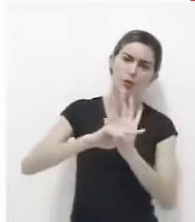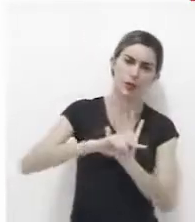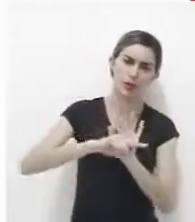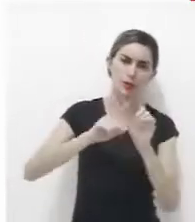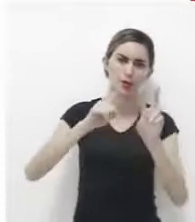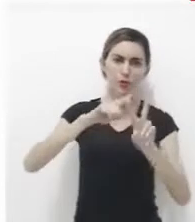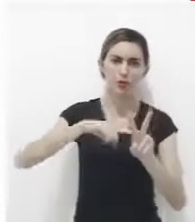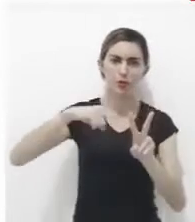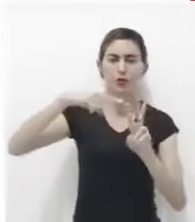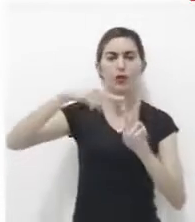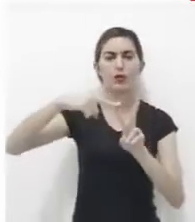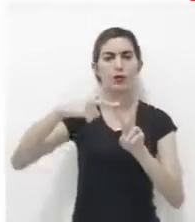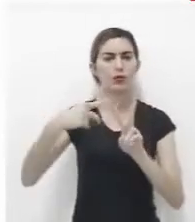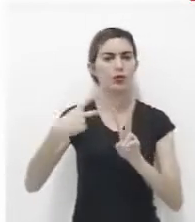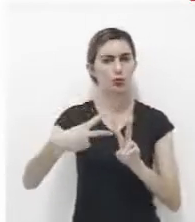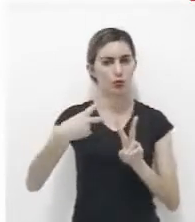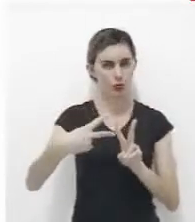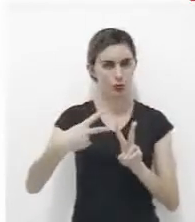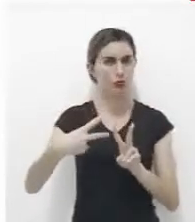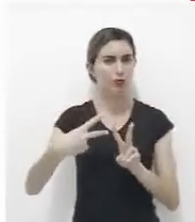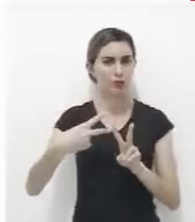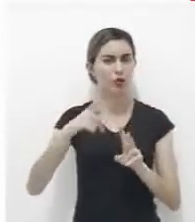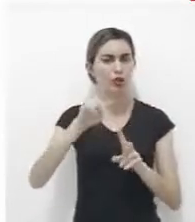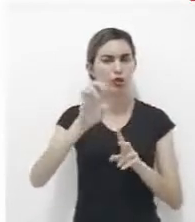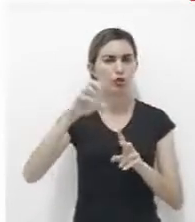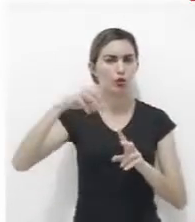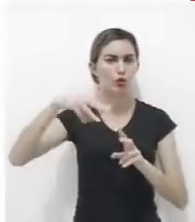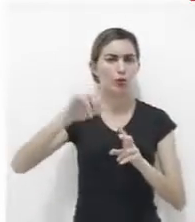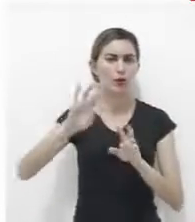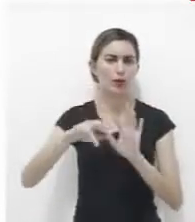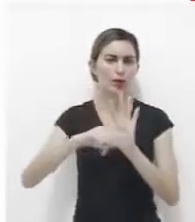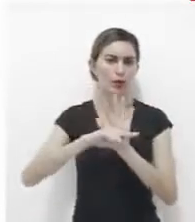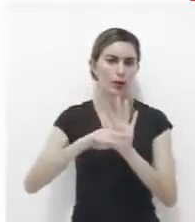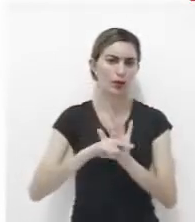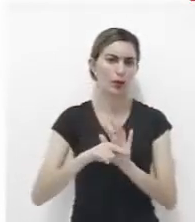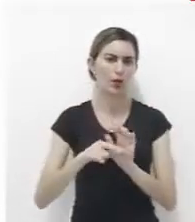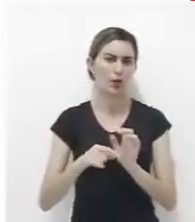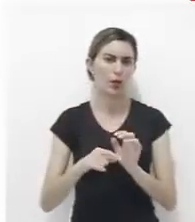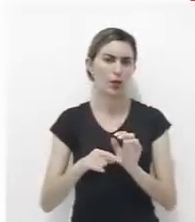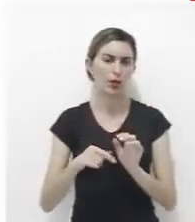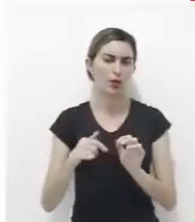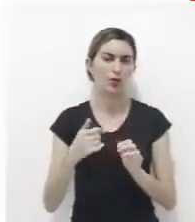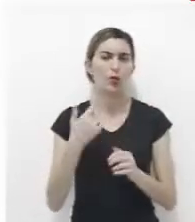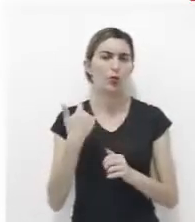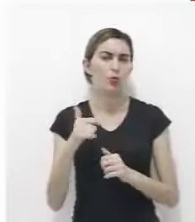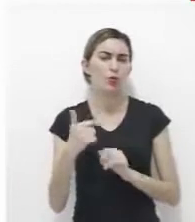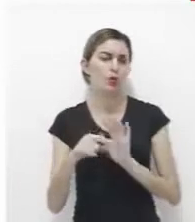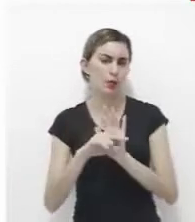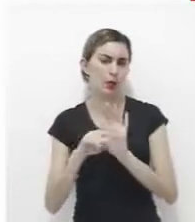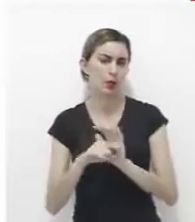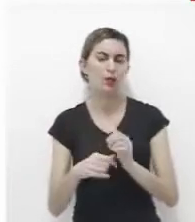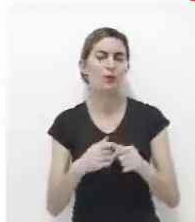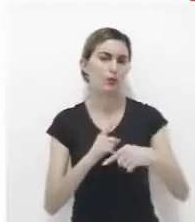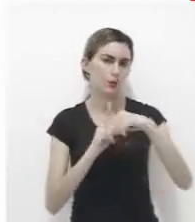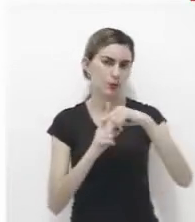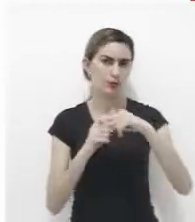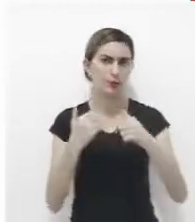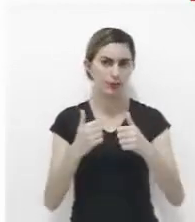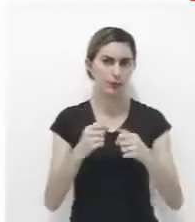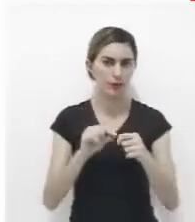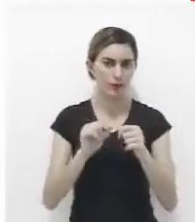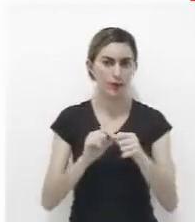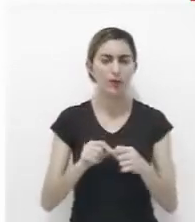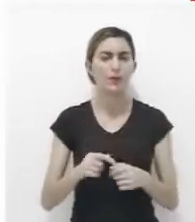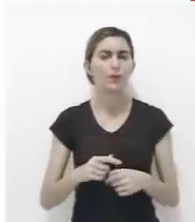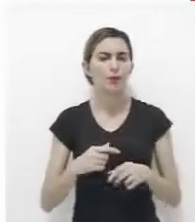considerar a parte negativa, porque a gente está trabalhando com geometria e eu não consigo ter aqui um pedaço de tela negativo, tá